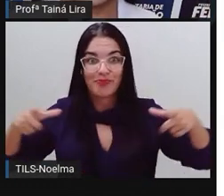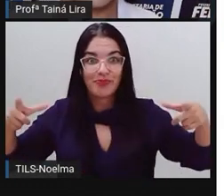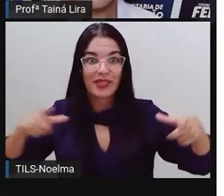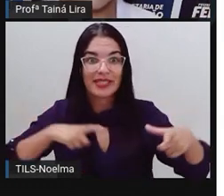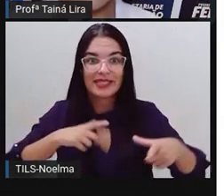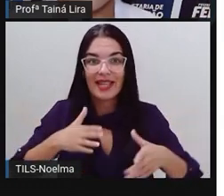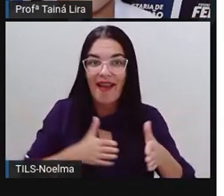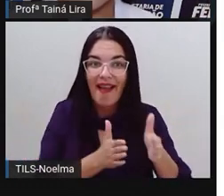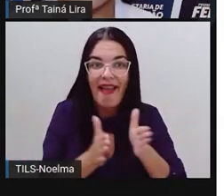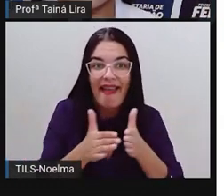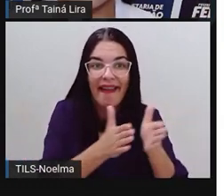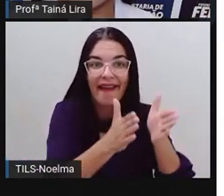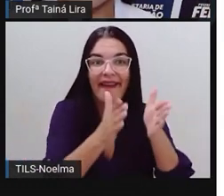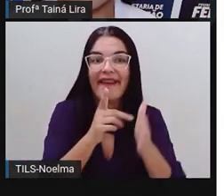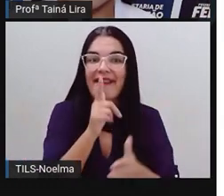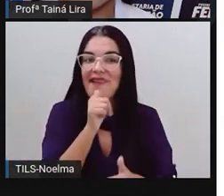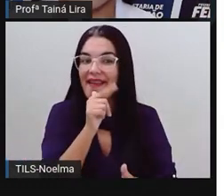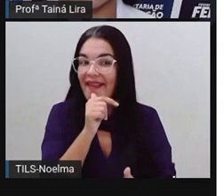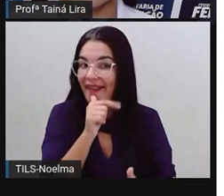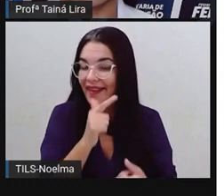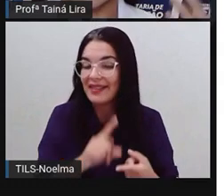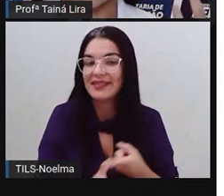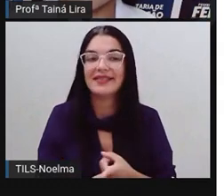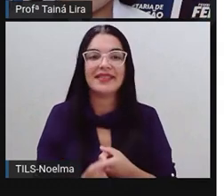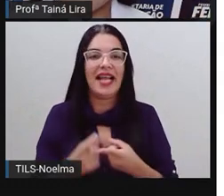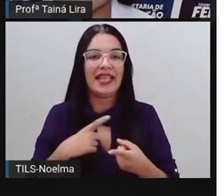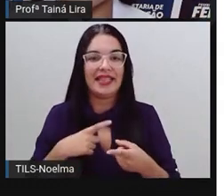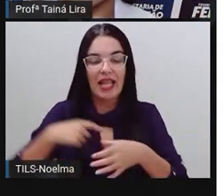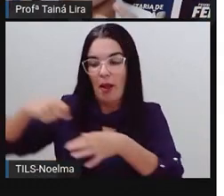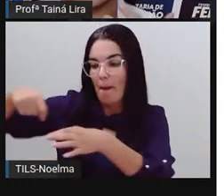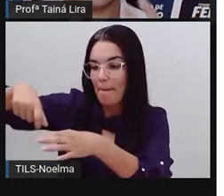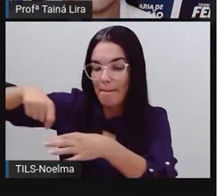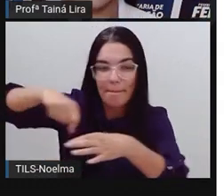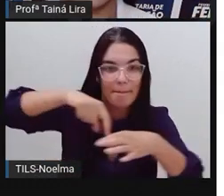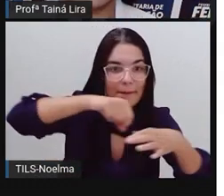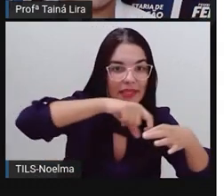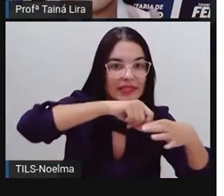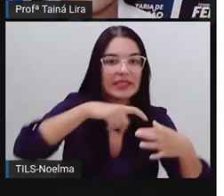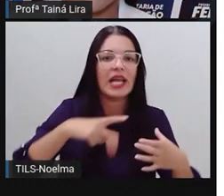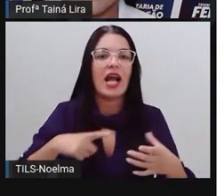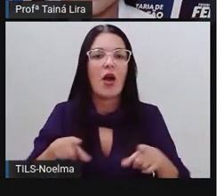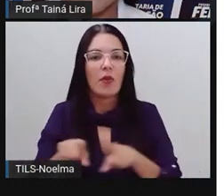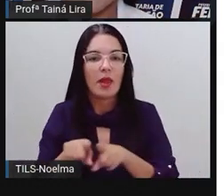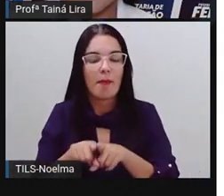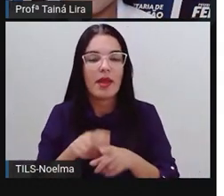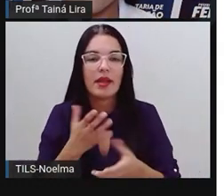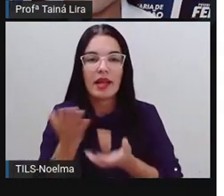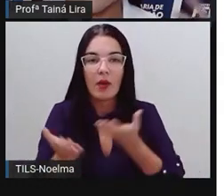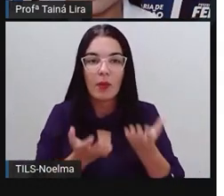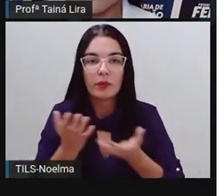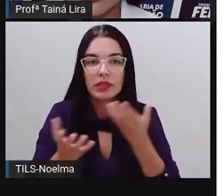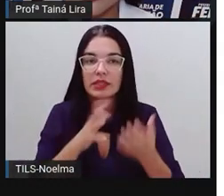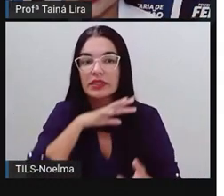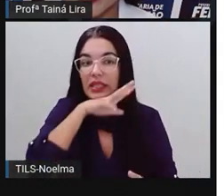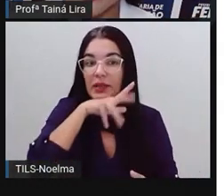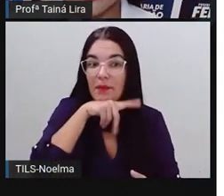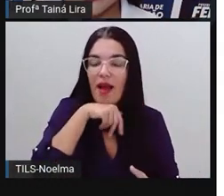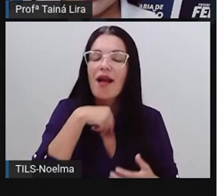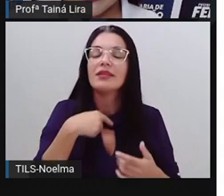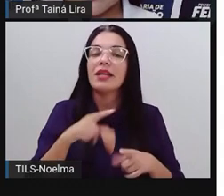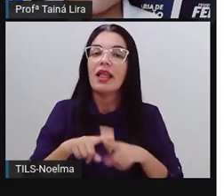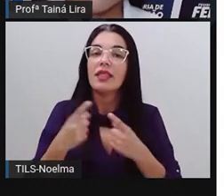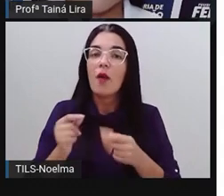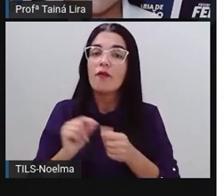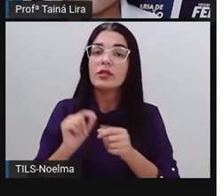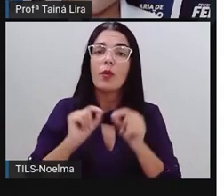né É aqui também eles conseguiram plantar criar animais e para eles vieram para aqui para Recomeçar suas